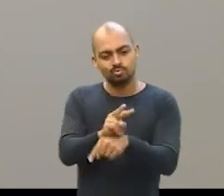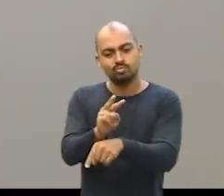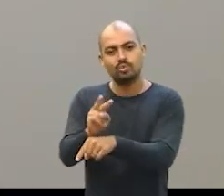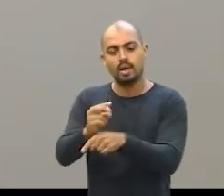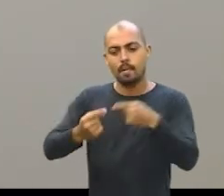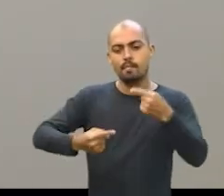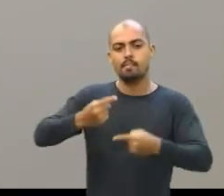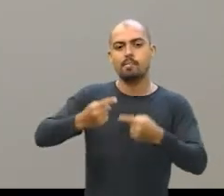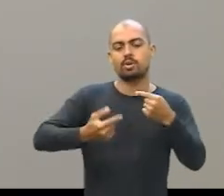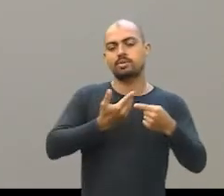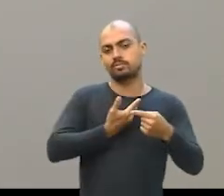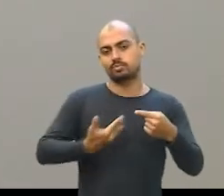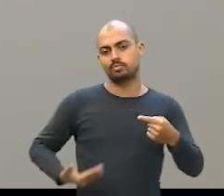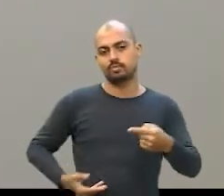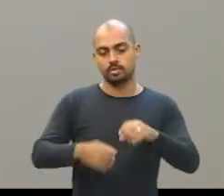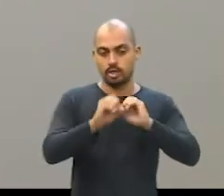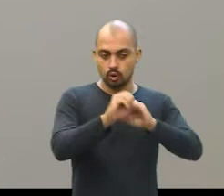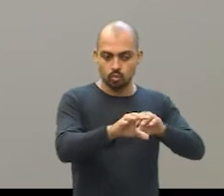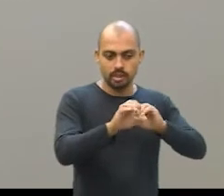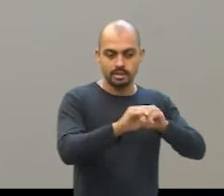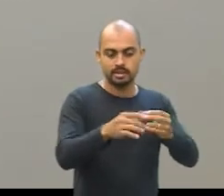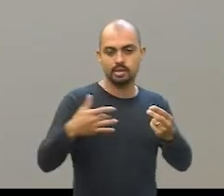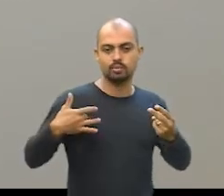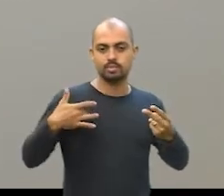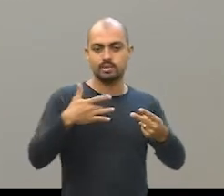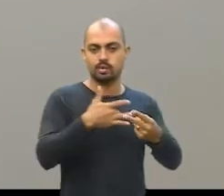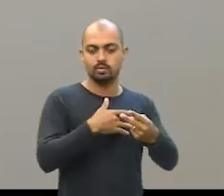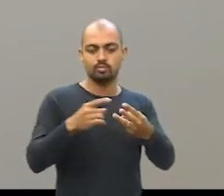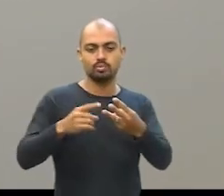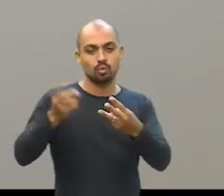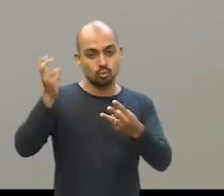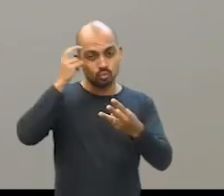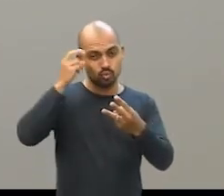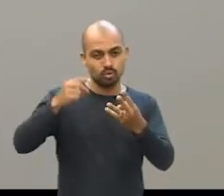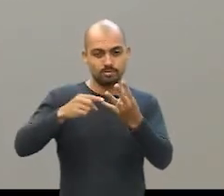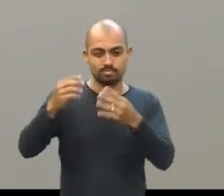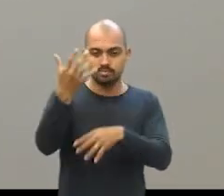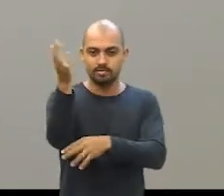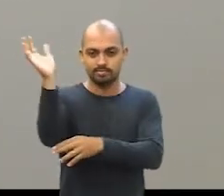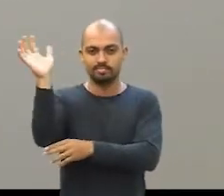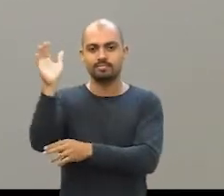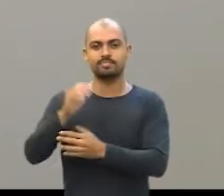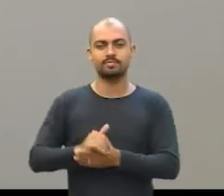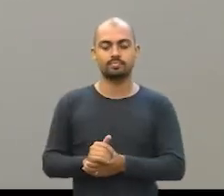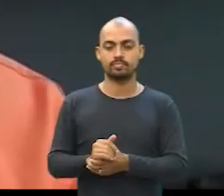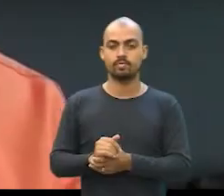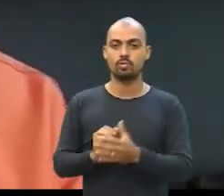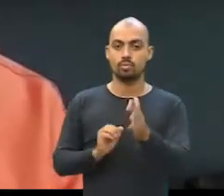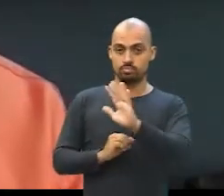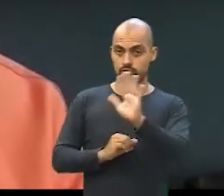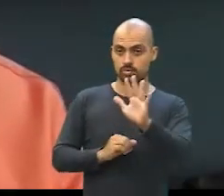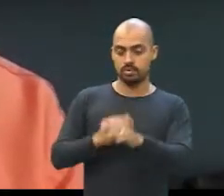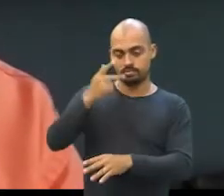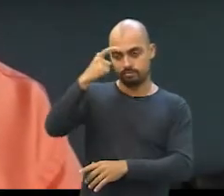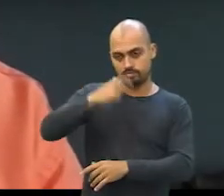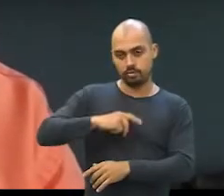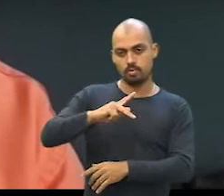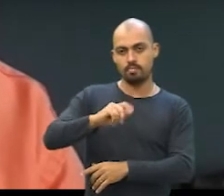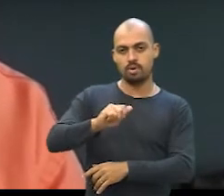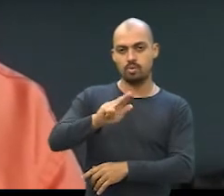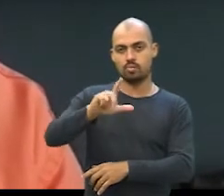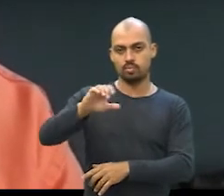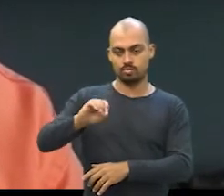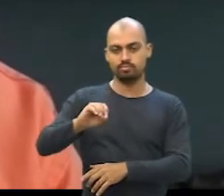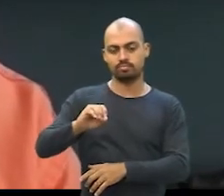de defesa das políticas públicas de educação, saúde, cultura, meio ambiente. Olá, eu sou o